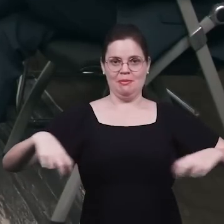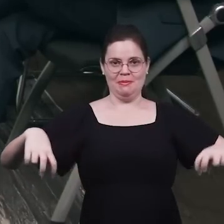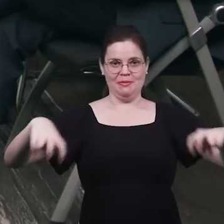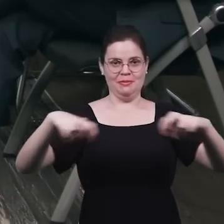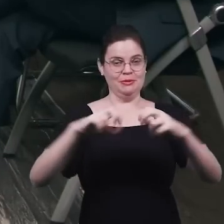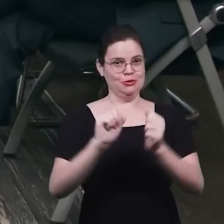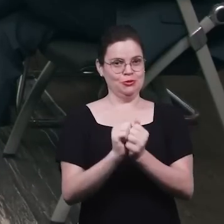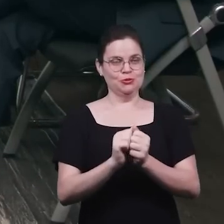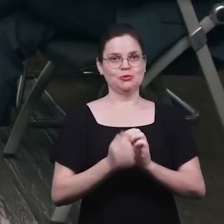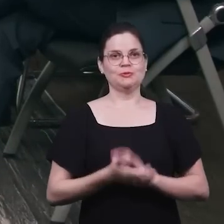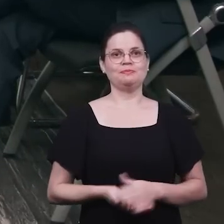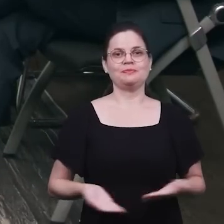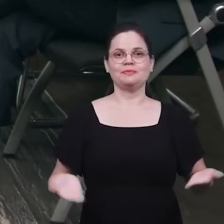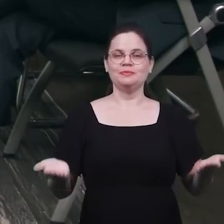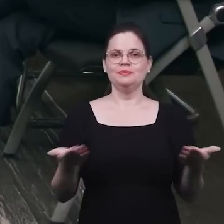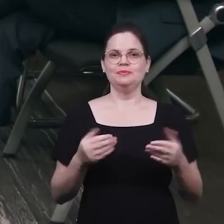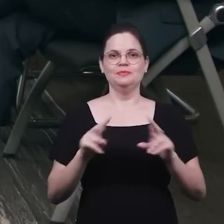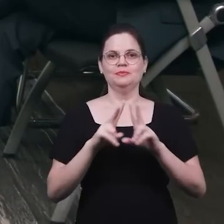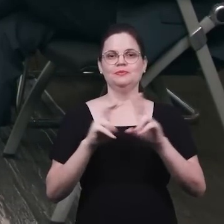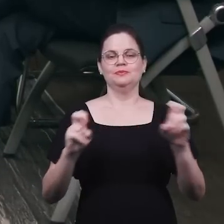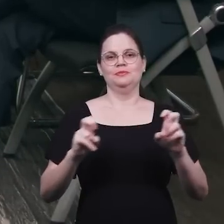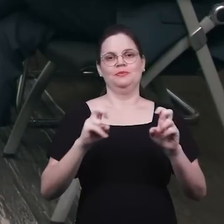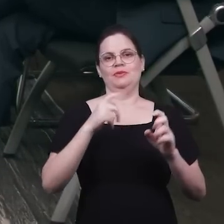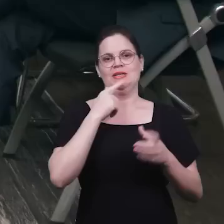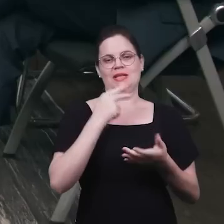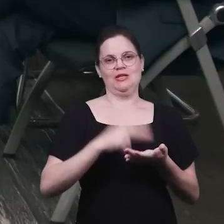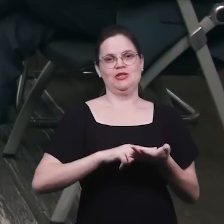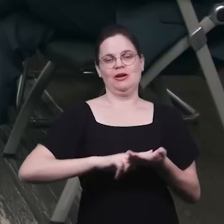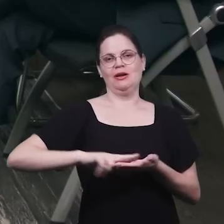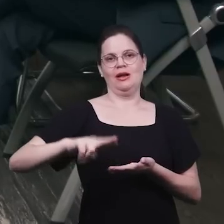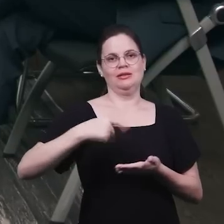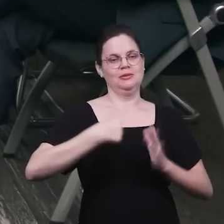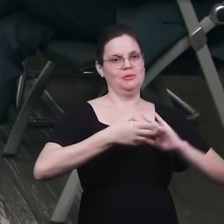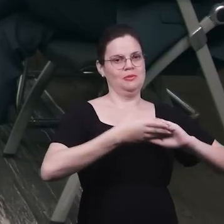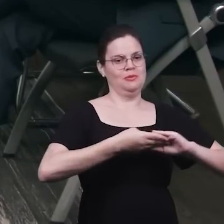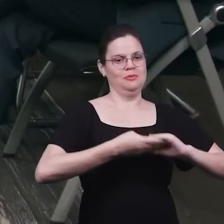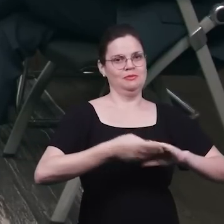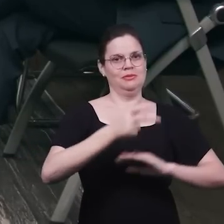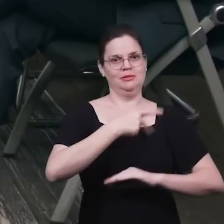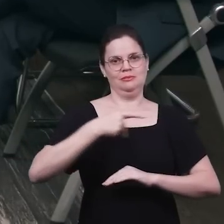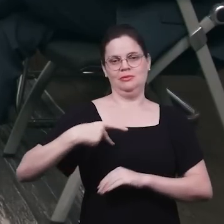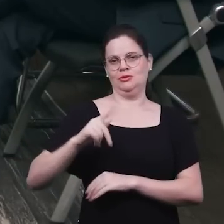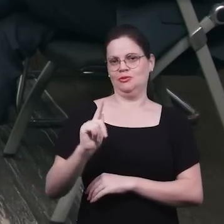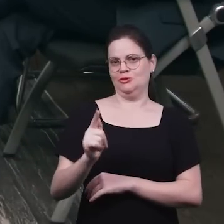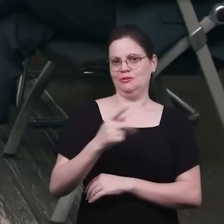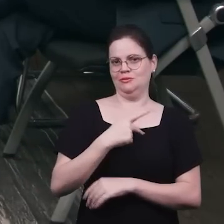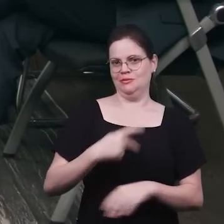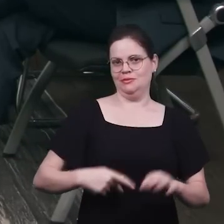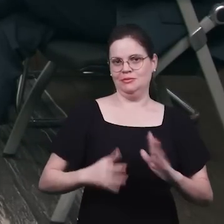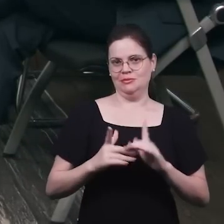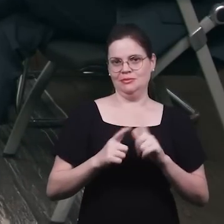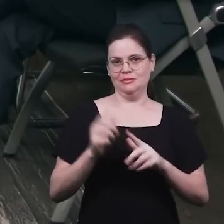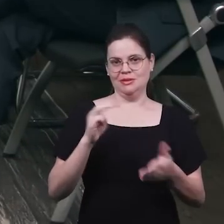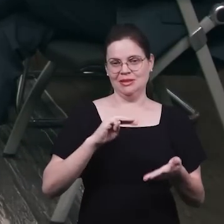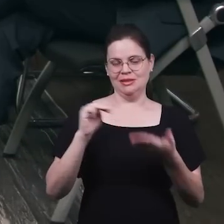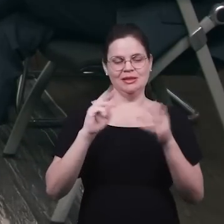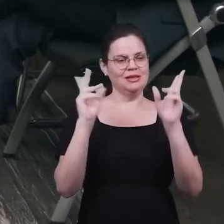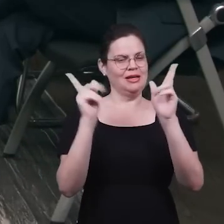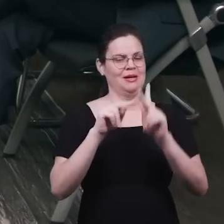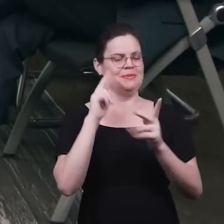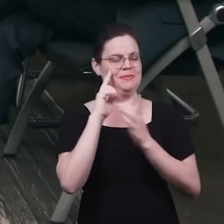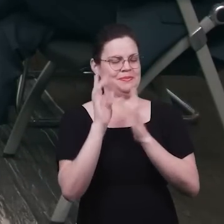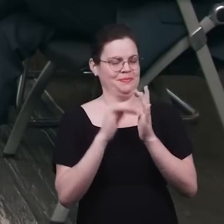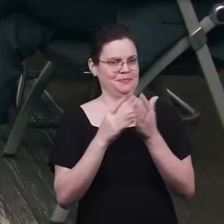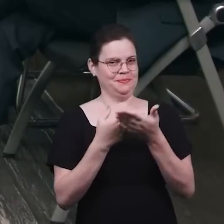aqui no estúdio, nesta edição do programa da Igreja Cristã Maranata. Eu cumprimento o pastor Gedeu Tigueiros, presidente da Igreja Cristã Maranata. Paz do Senhor. Paz do